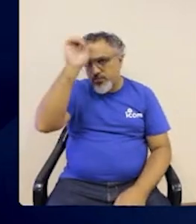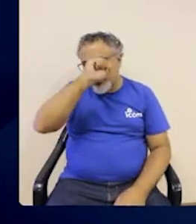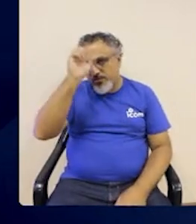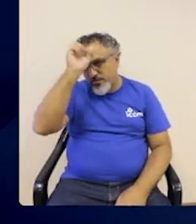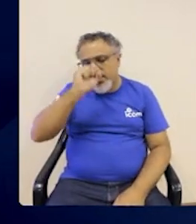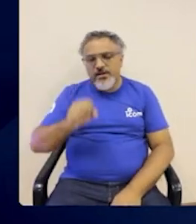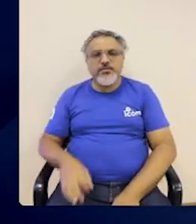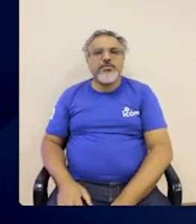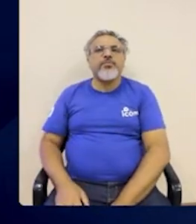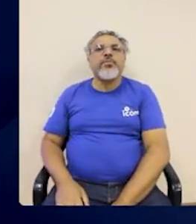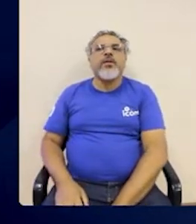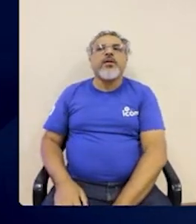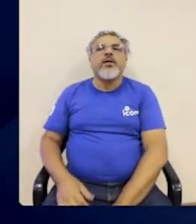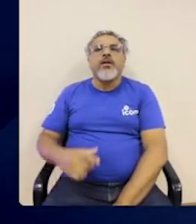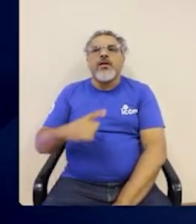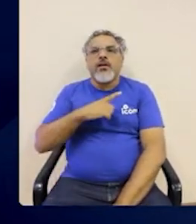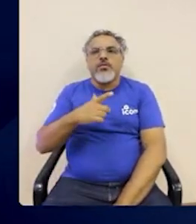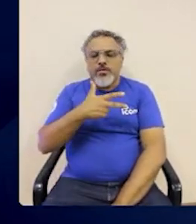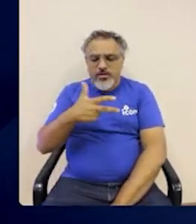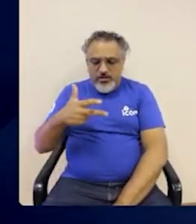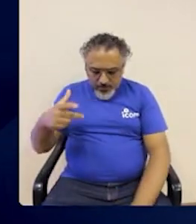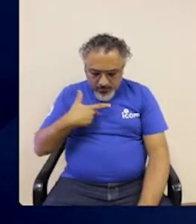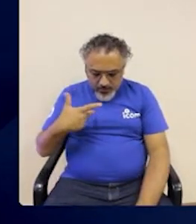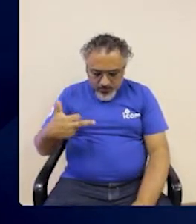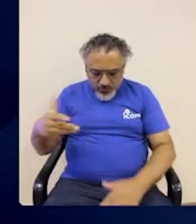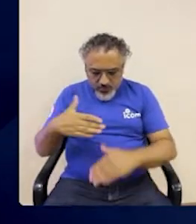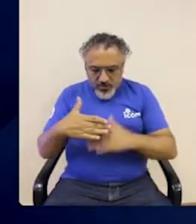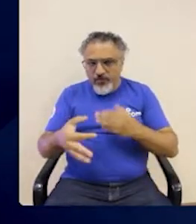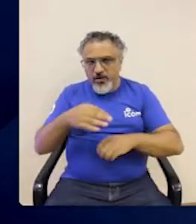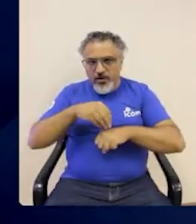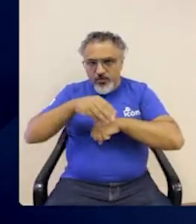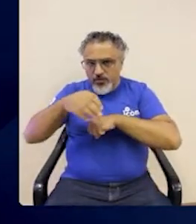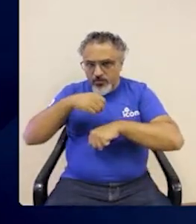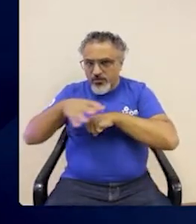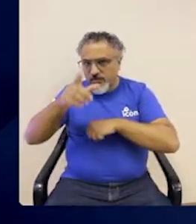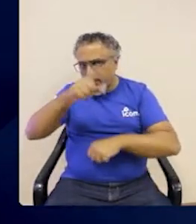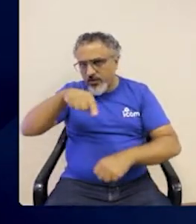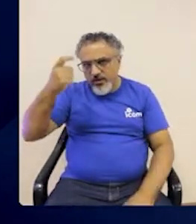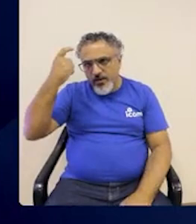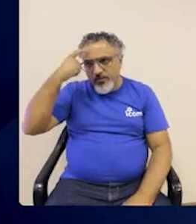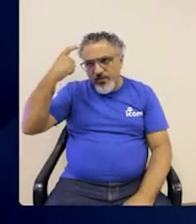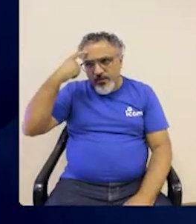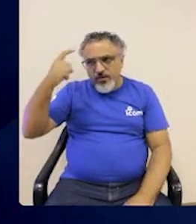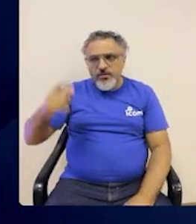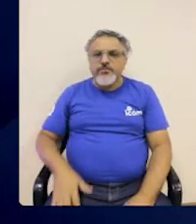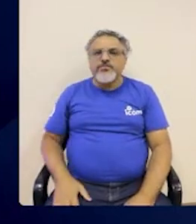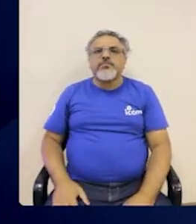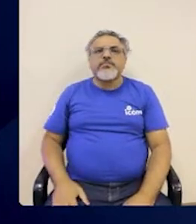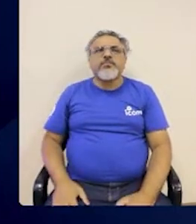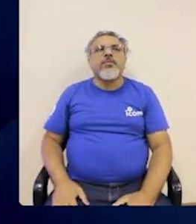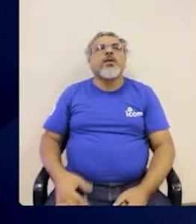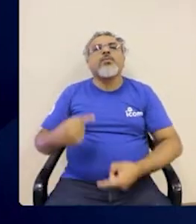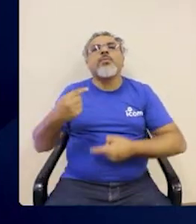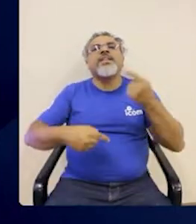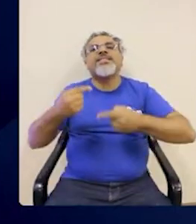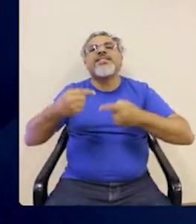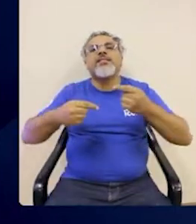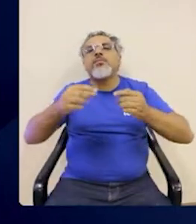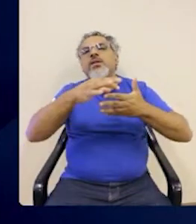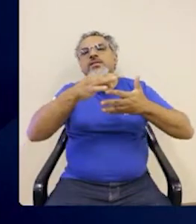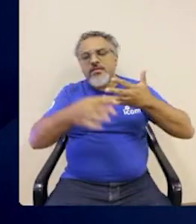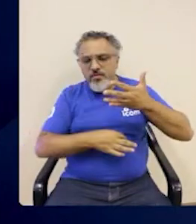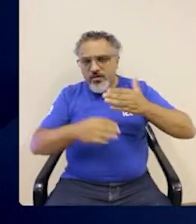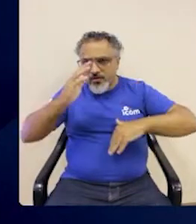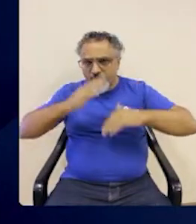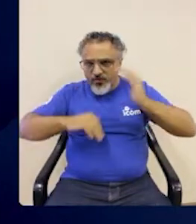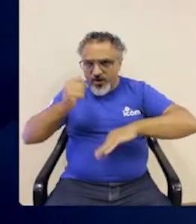é uma das coisas que fica aí como uma sugestão para quem está pensando, né? Porque uma disciplina, por exemplo, de prática baseada em evidência